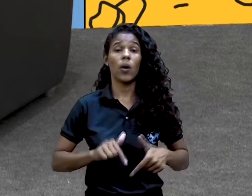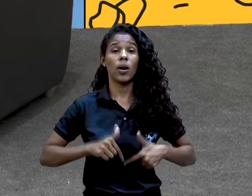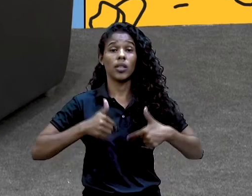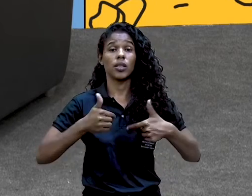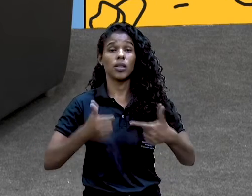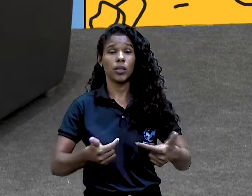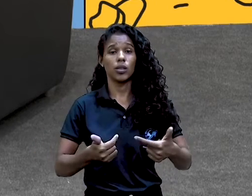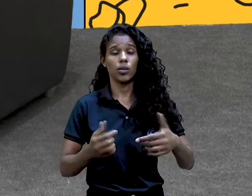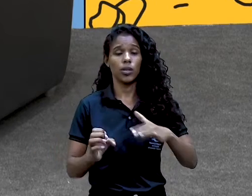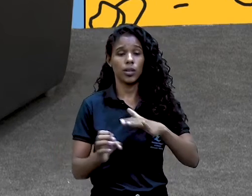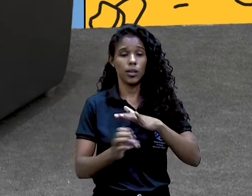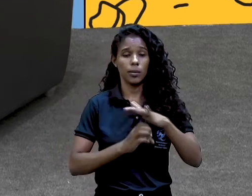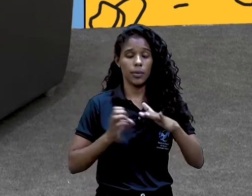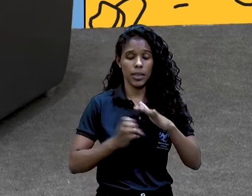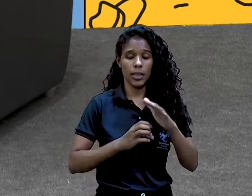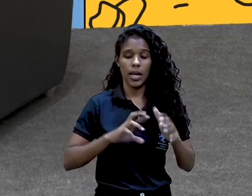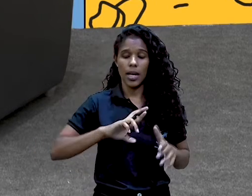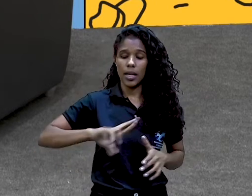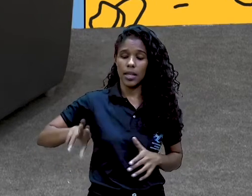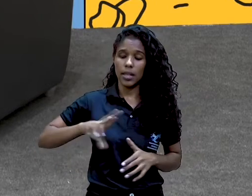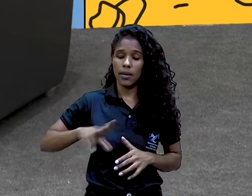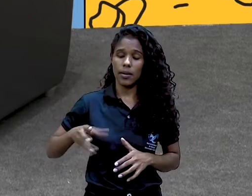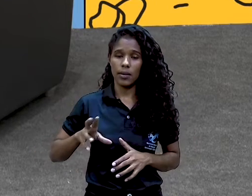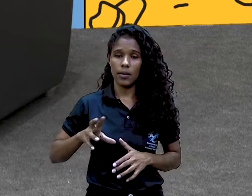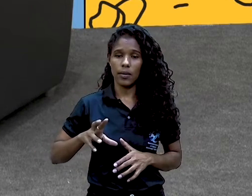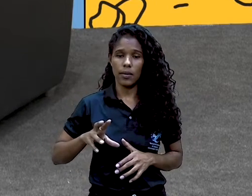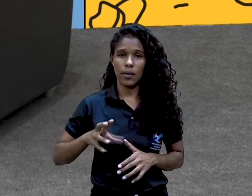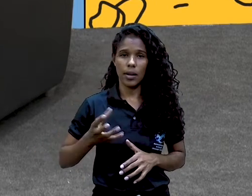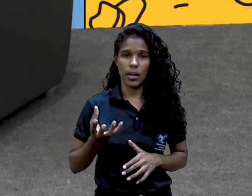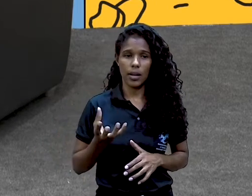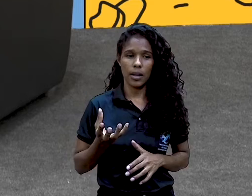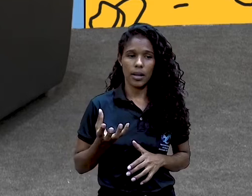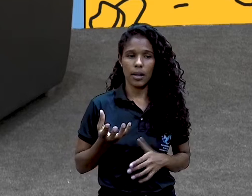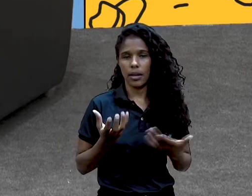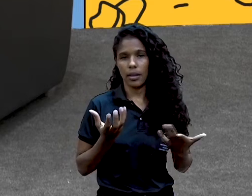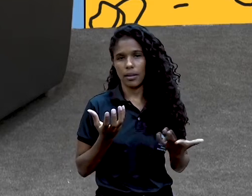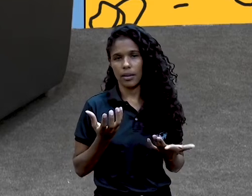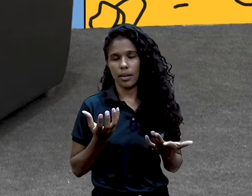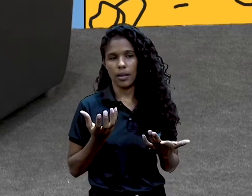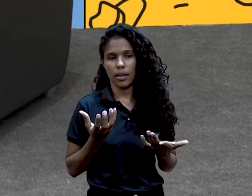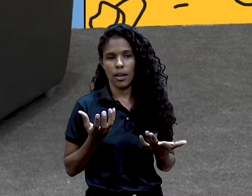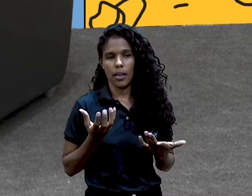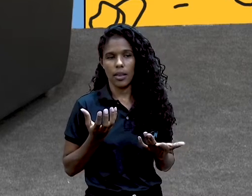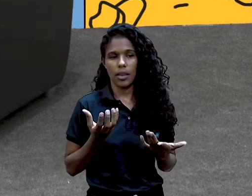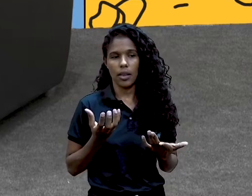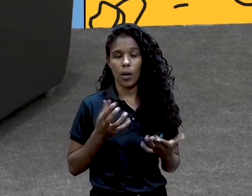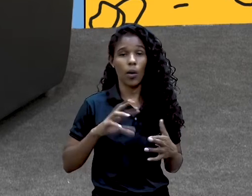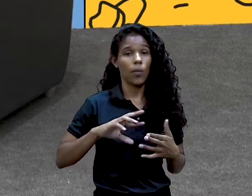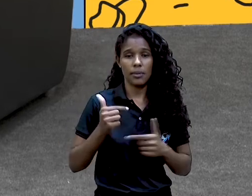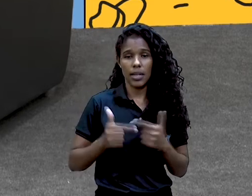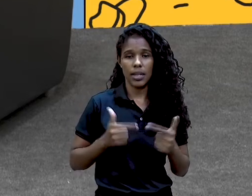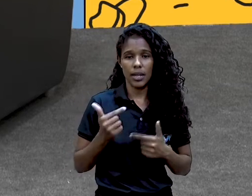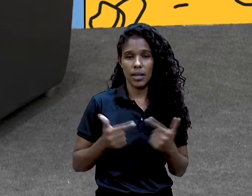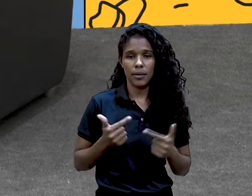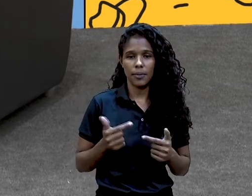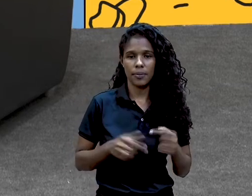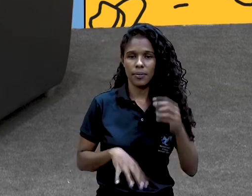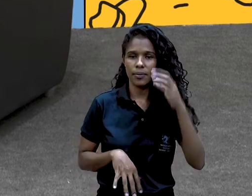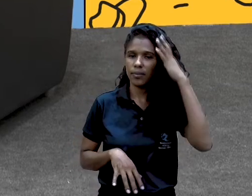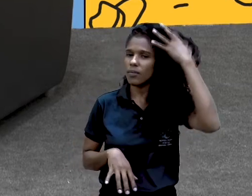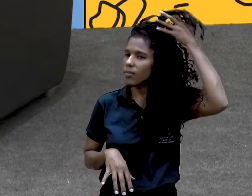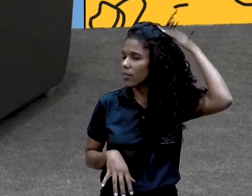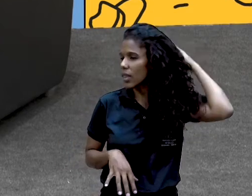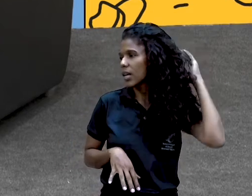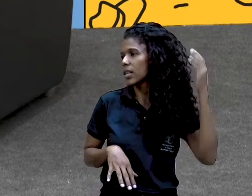criança irá trabalhar, ao contrário de que muitas pessoas pensam. Esclareça para nós. Ok,